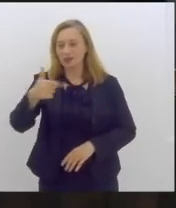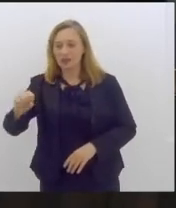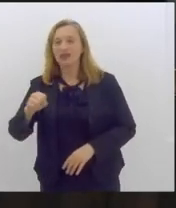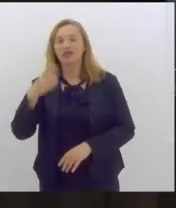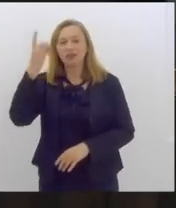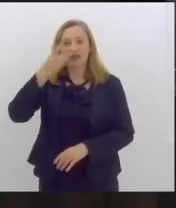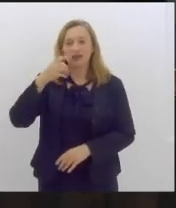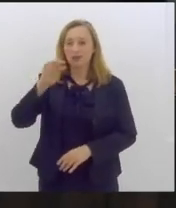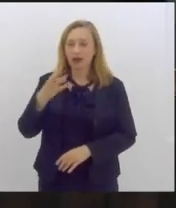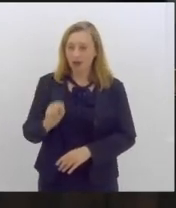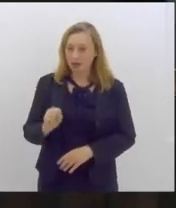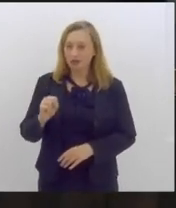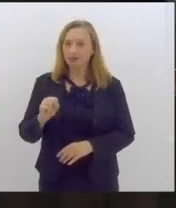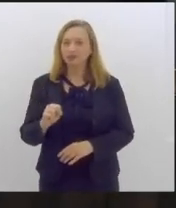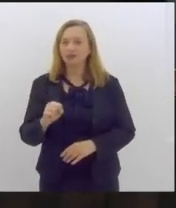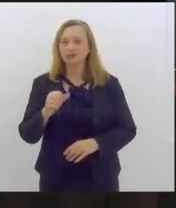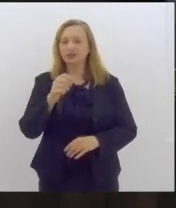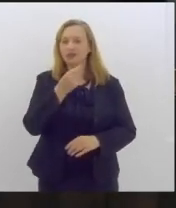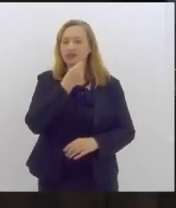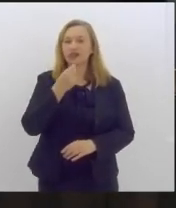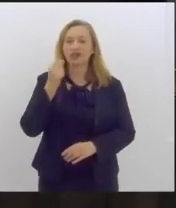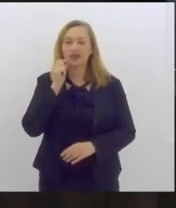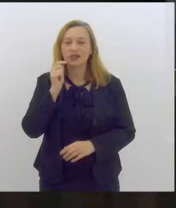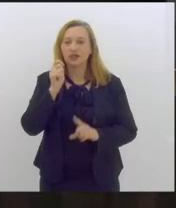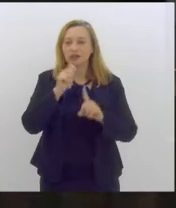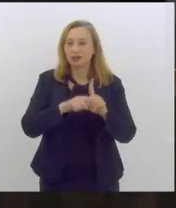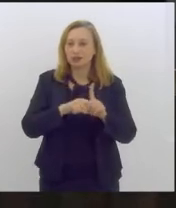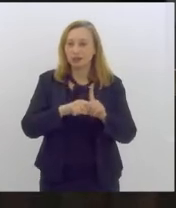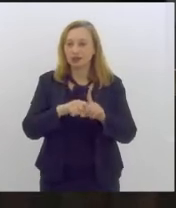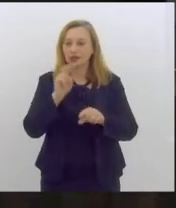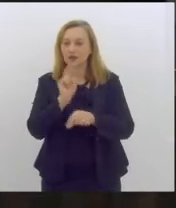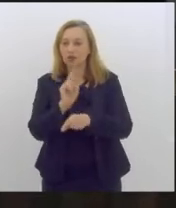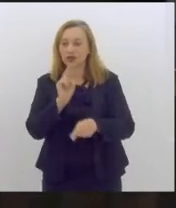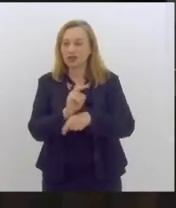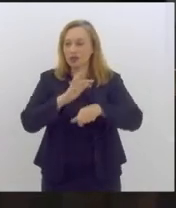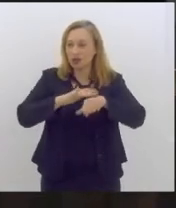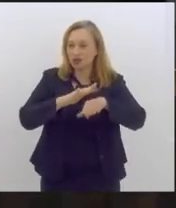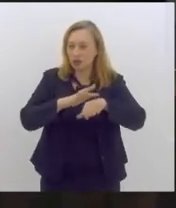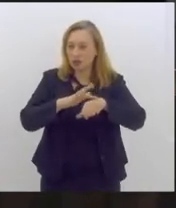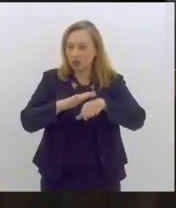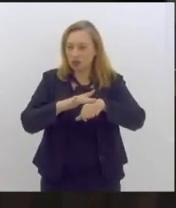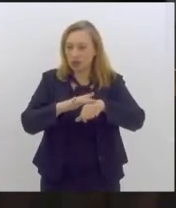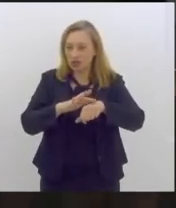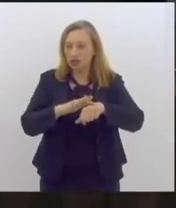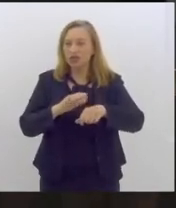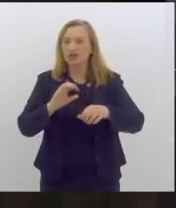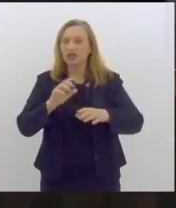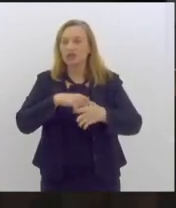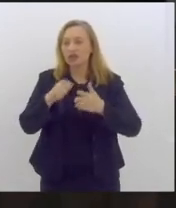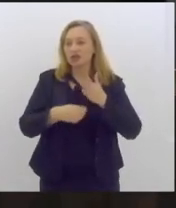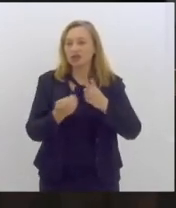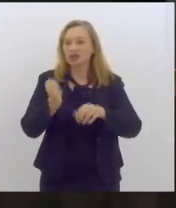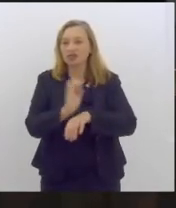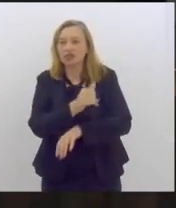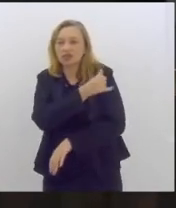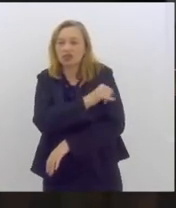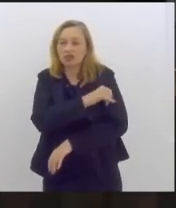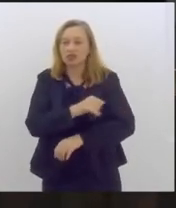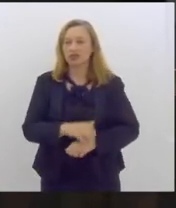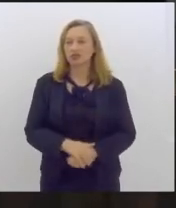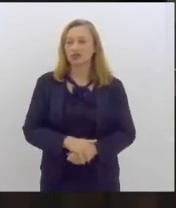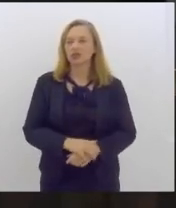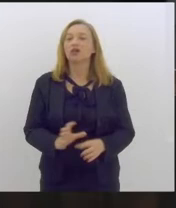Marcus Miller Instituto de Setembro Branco mês de prevenção às doenças da retina calendário Oficial do Estado do Rio de Janeiro